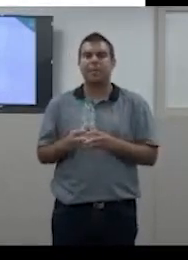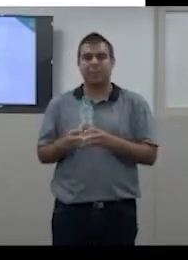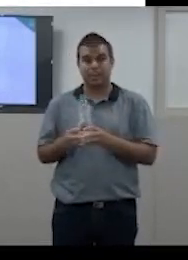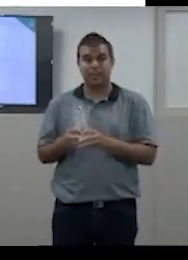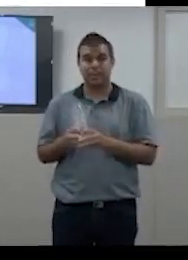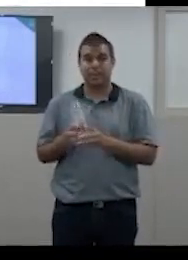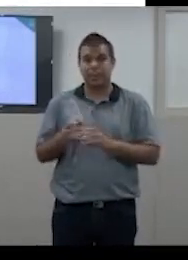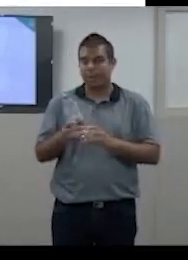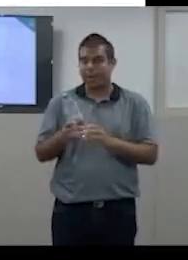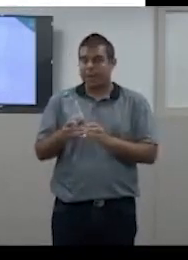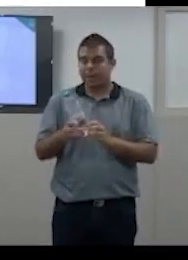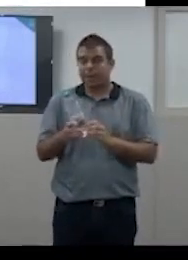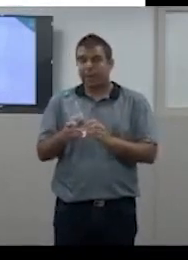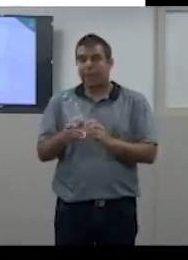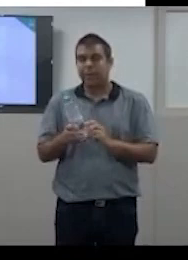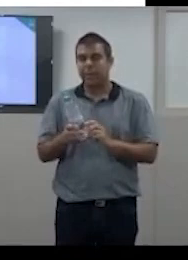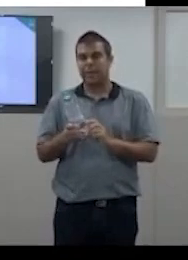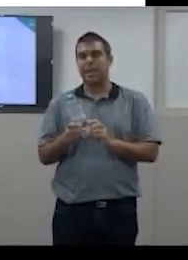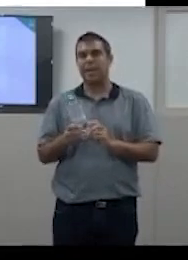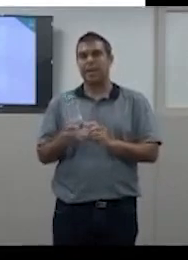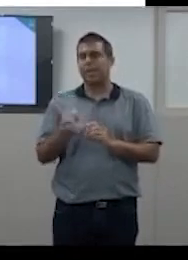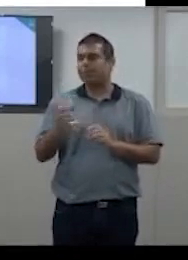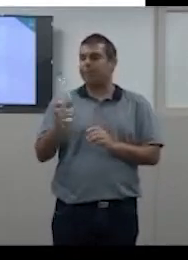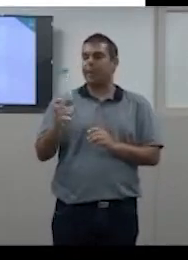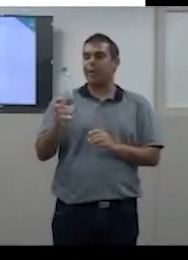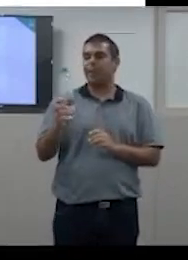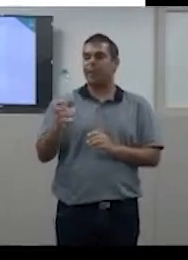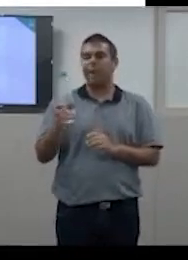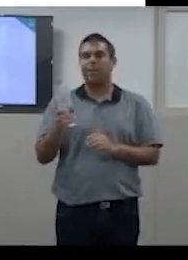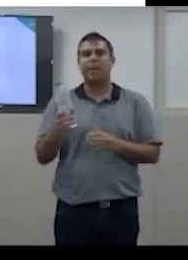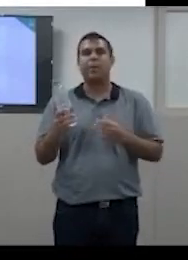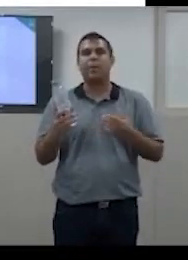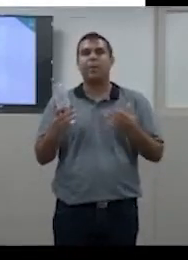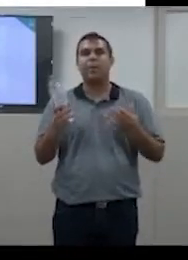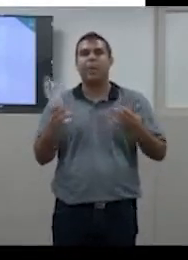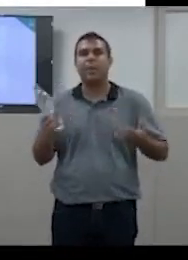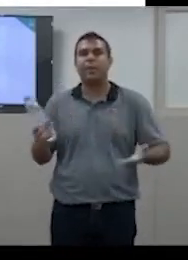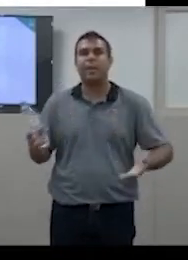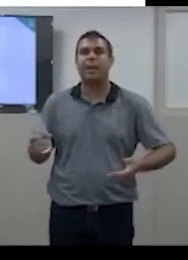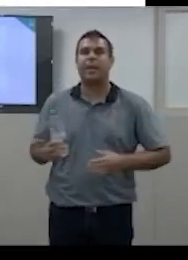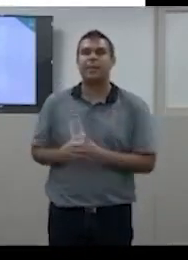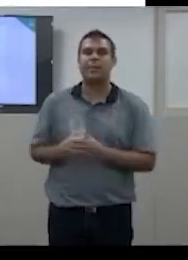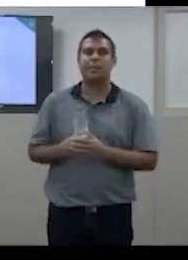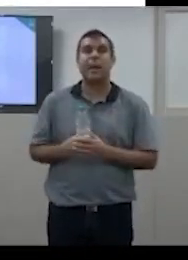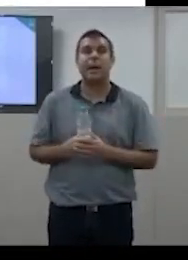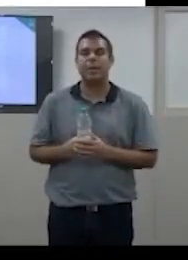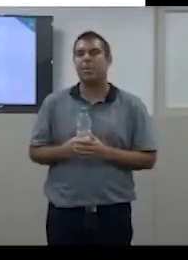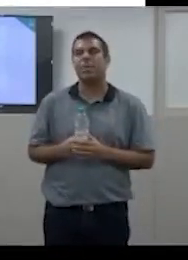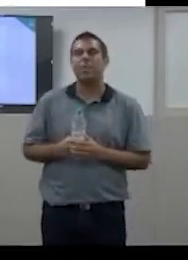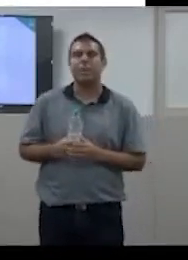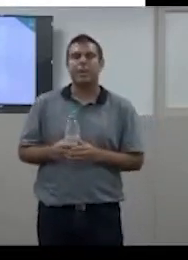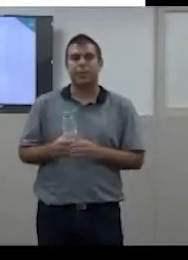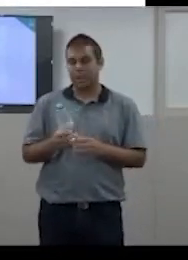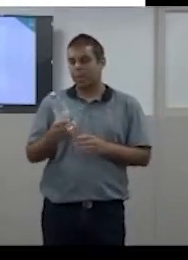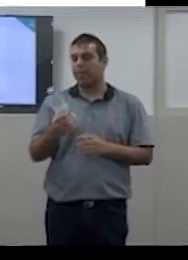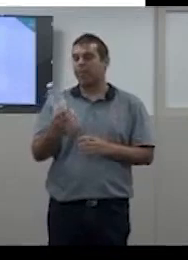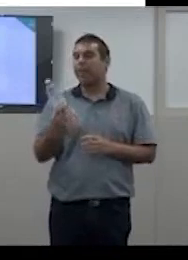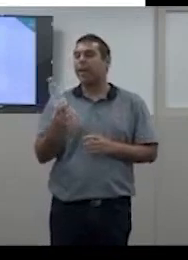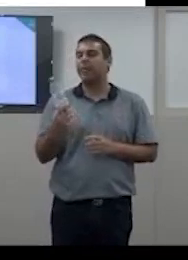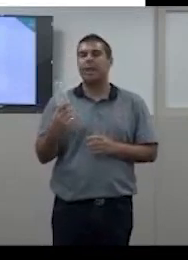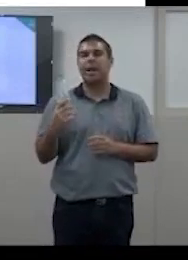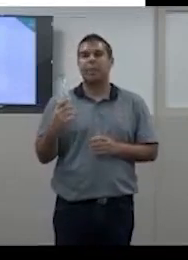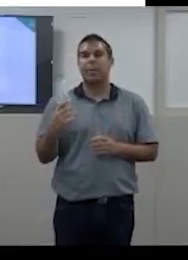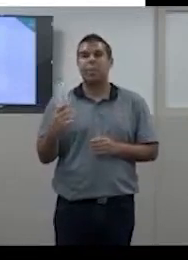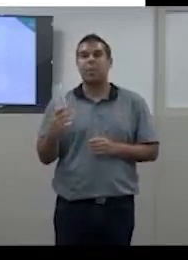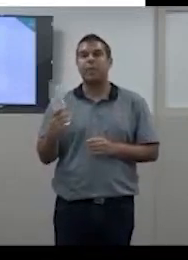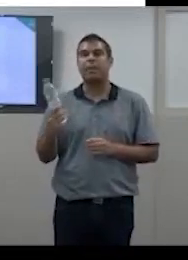para o estado líquido, certo? Vamos dizer assim, eu pego essa água, eu vou cozinhar, sei lá, um macarrão, e assim, eu